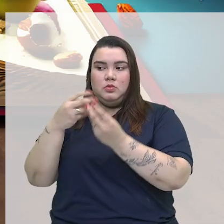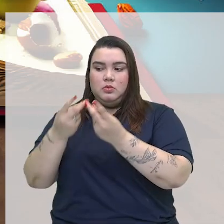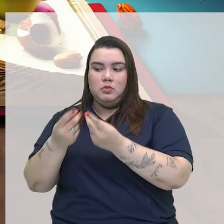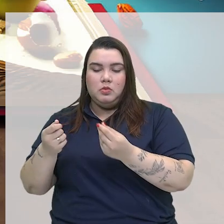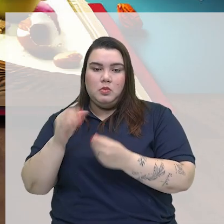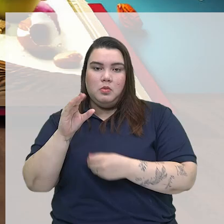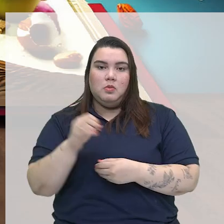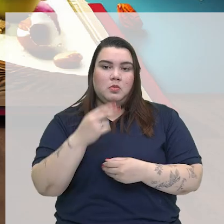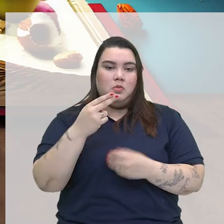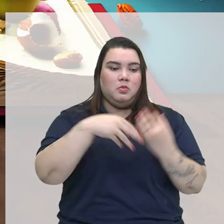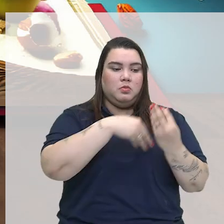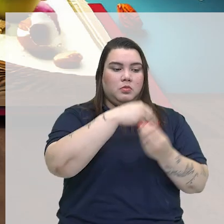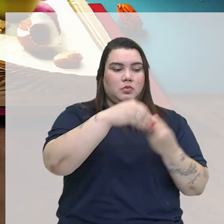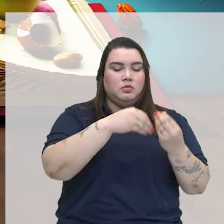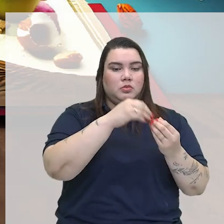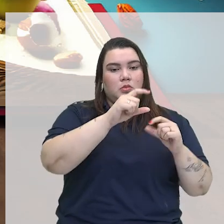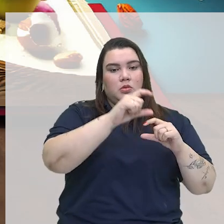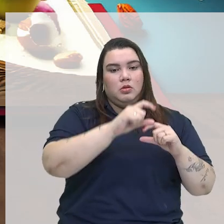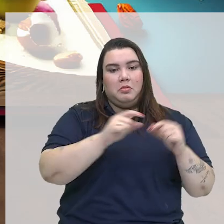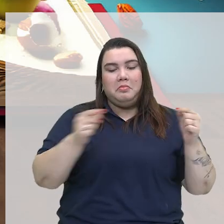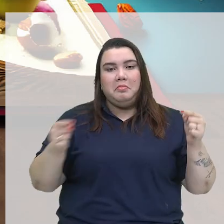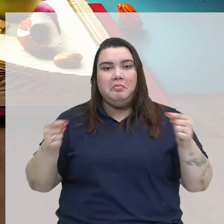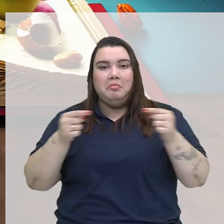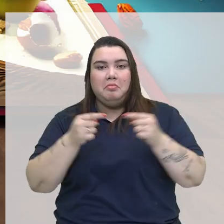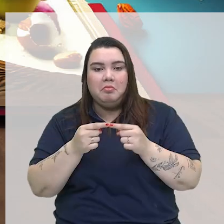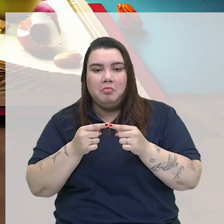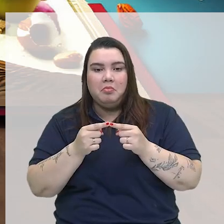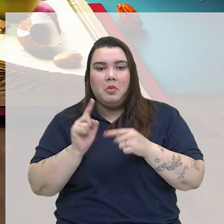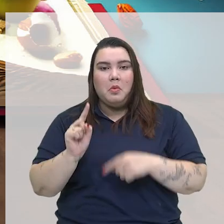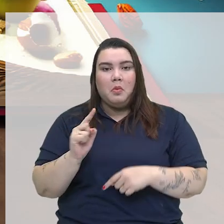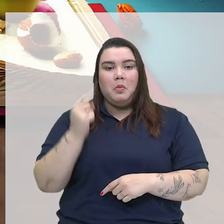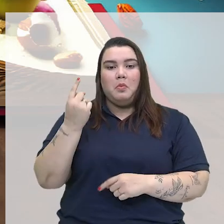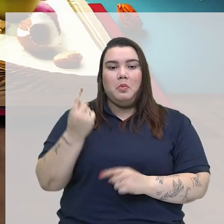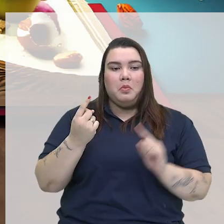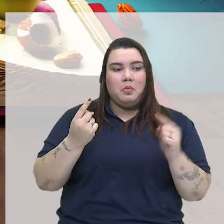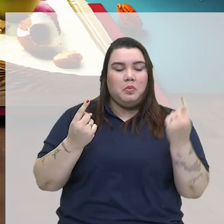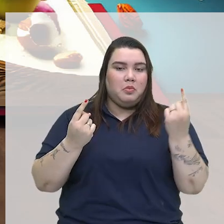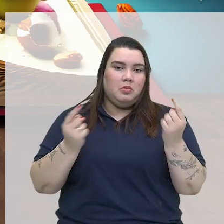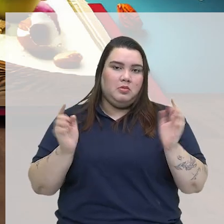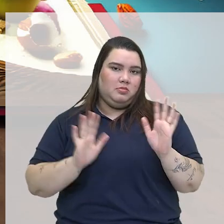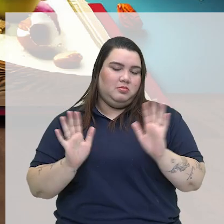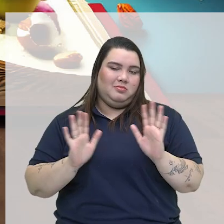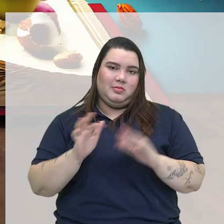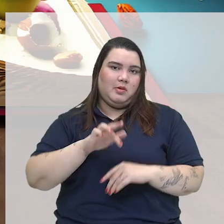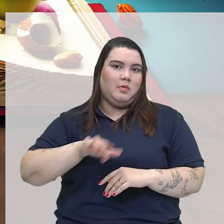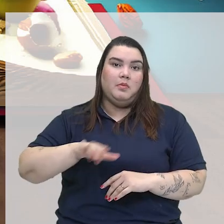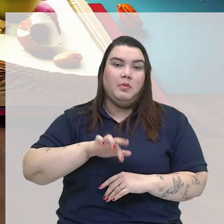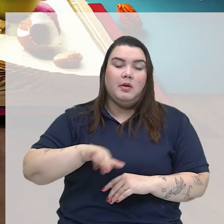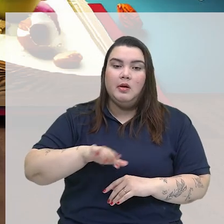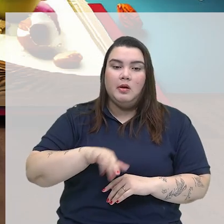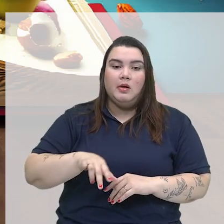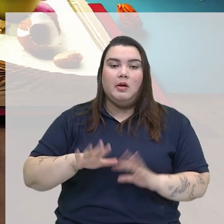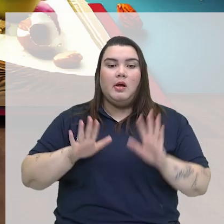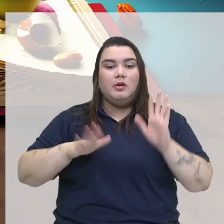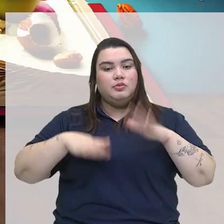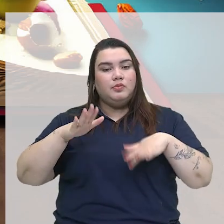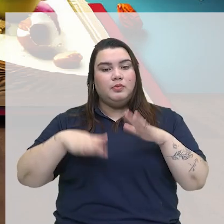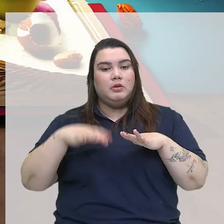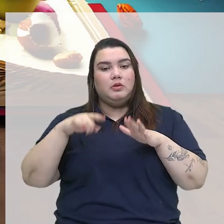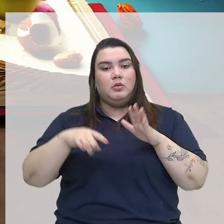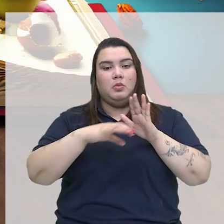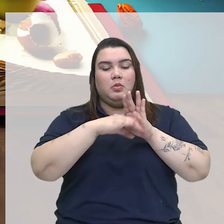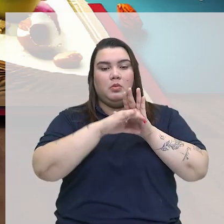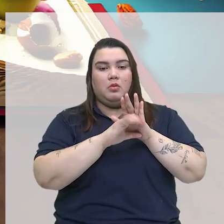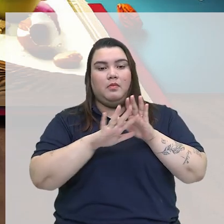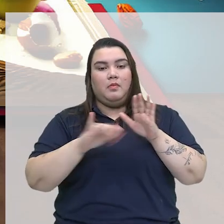mistura heterogênea, ele não é engessado como se fosse uma coisa única e imutável. Não. Às vezes, esses